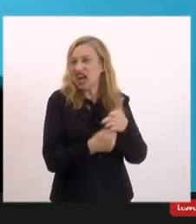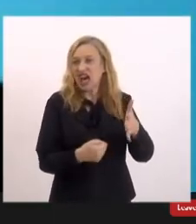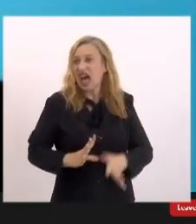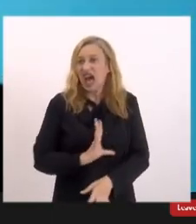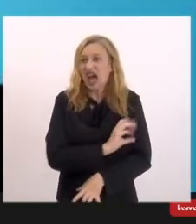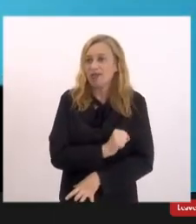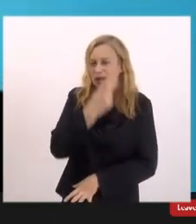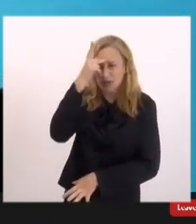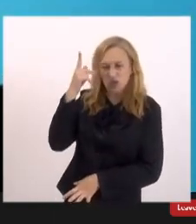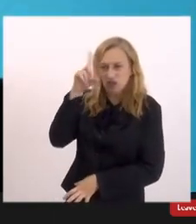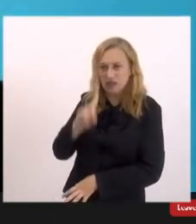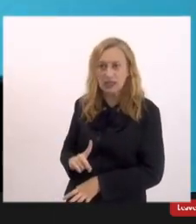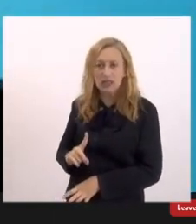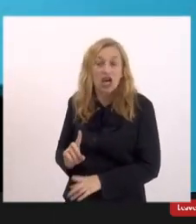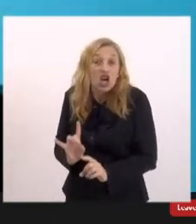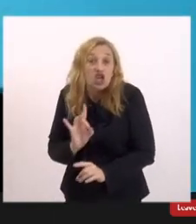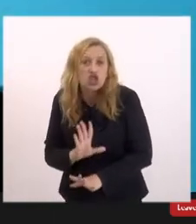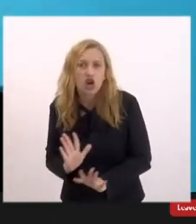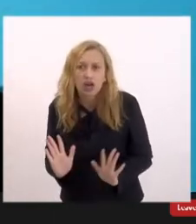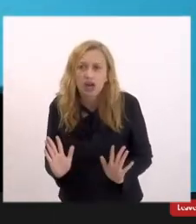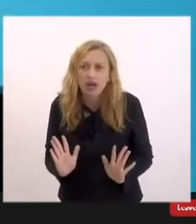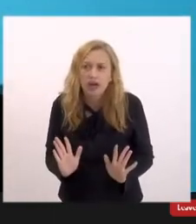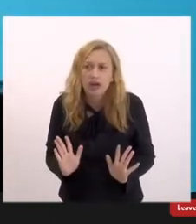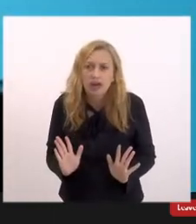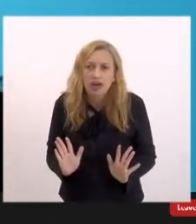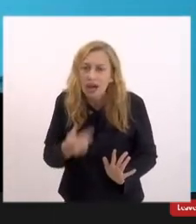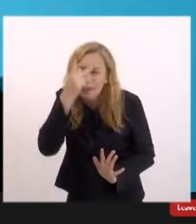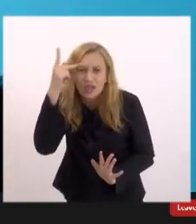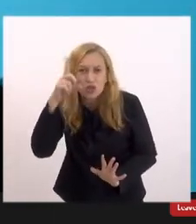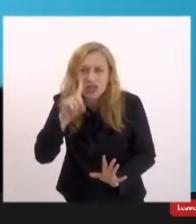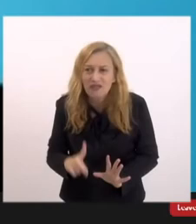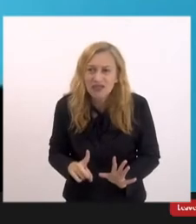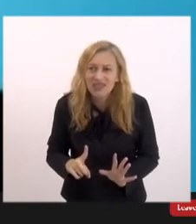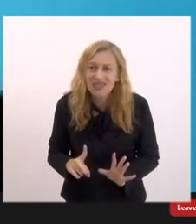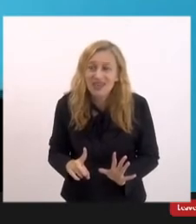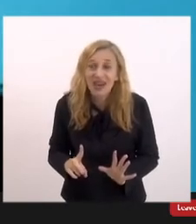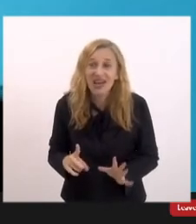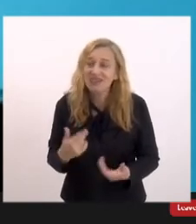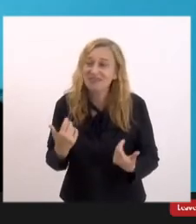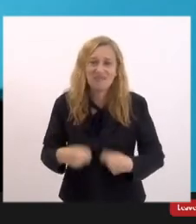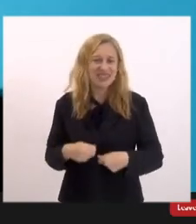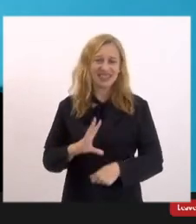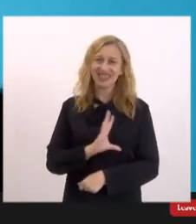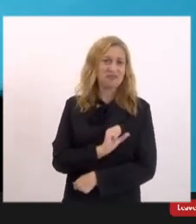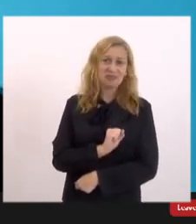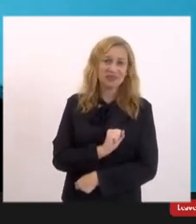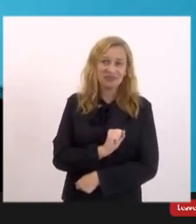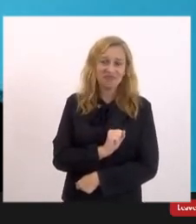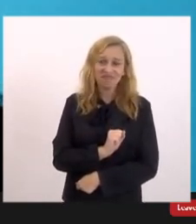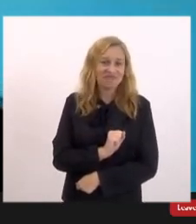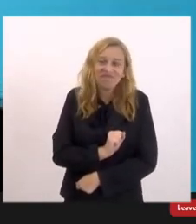ama a pessoa com deficiência. Só que, sim, gente, a pessoa com deficiência ela não precisa de amor, não.